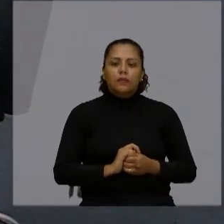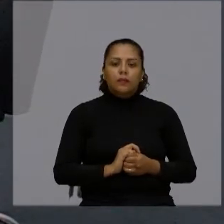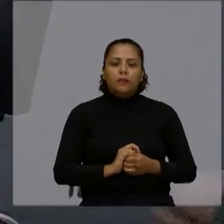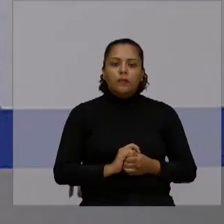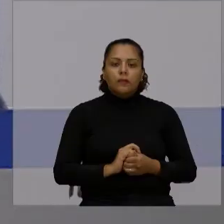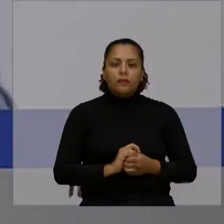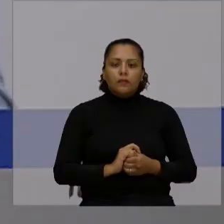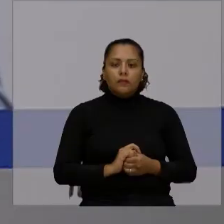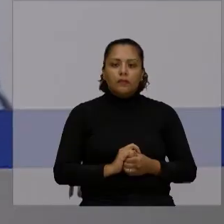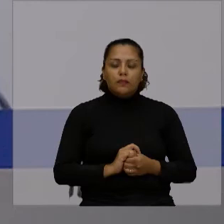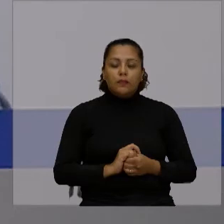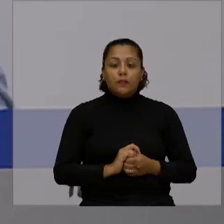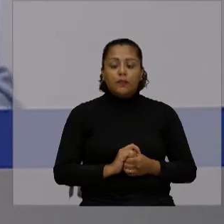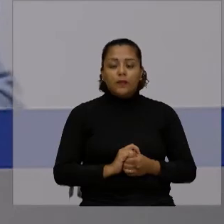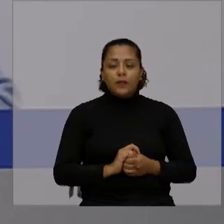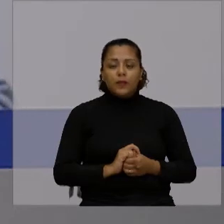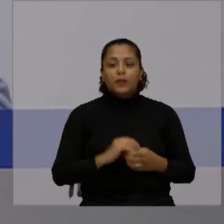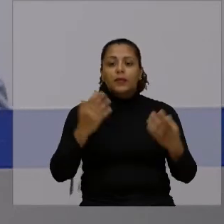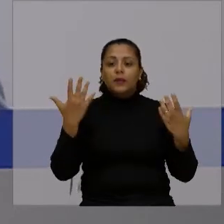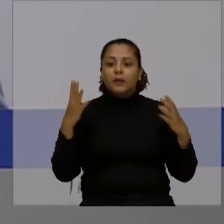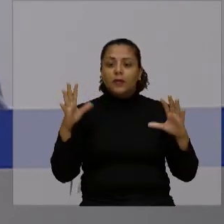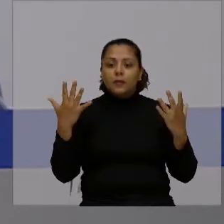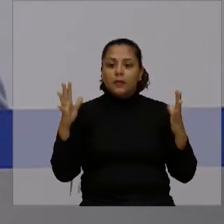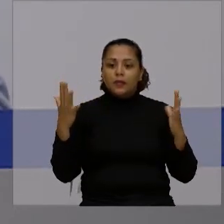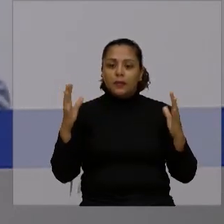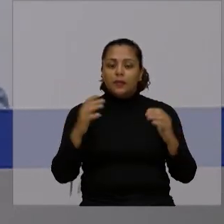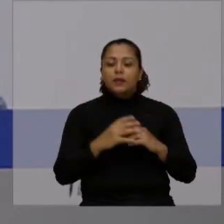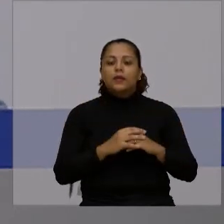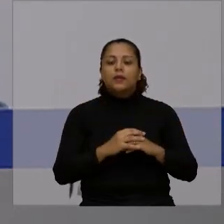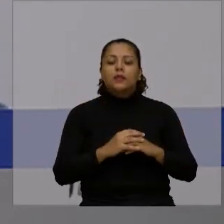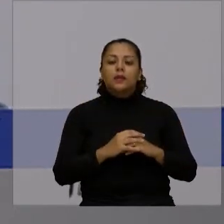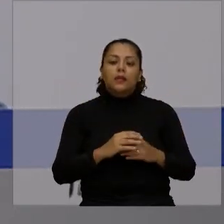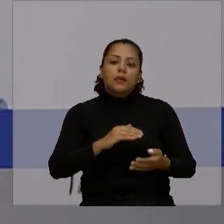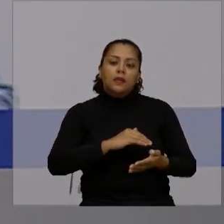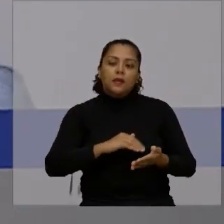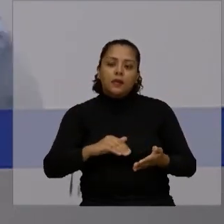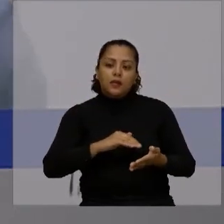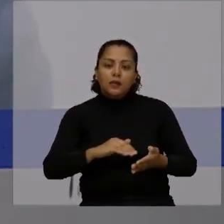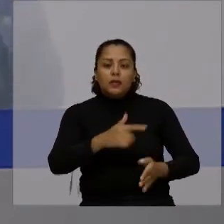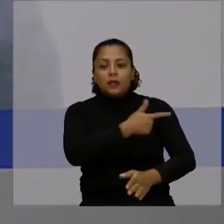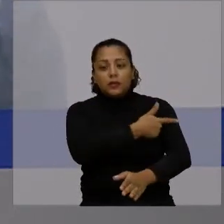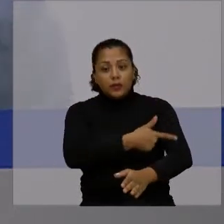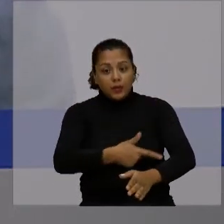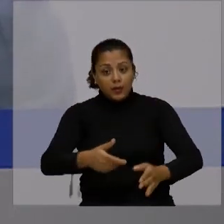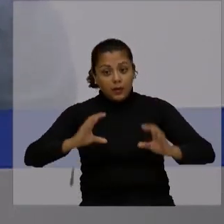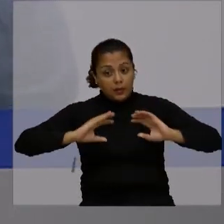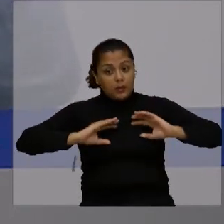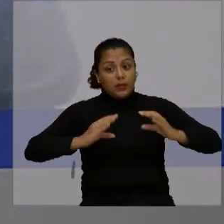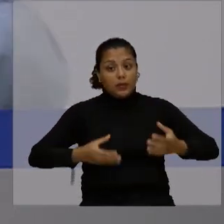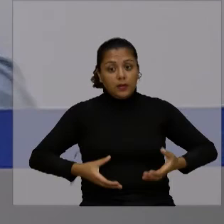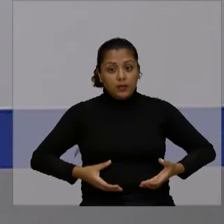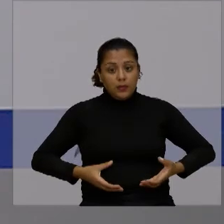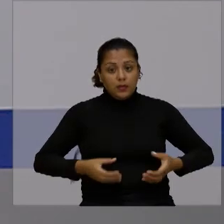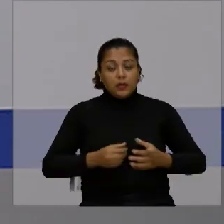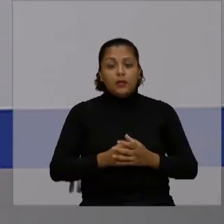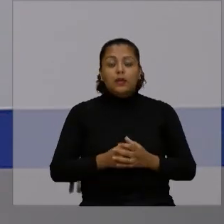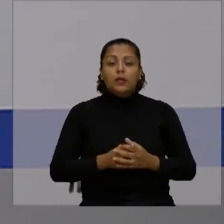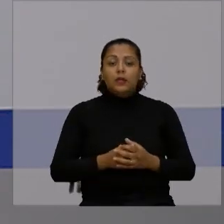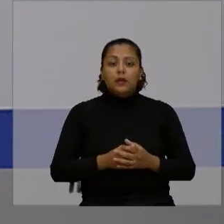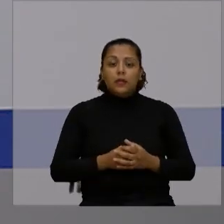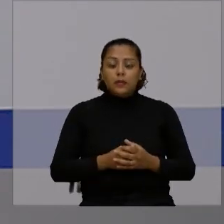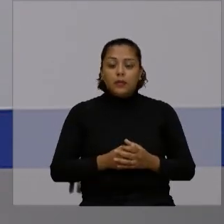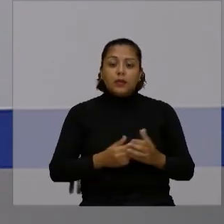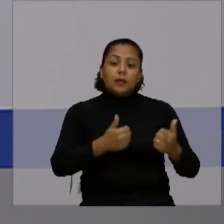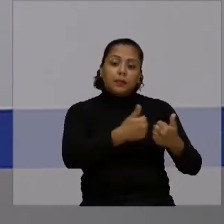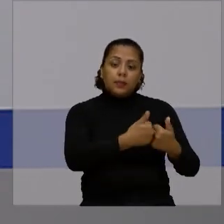Quero só parabenizar a Secretaria de Educação e Cidadania. Ao lado desse campo de futebol que